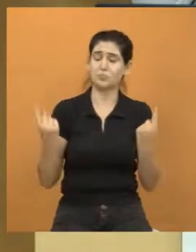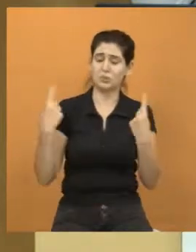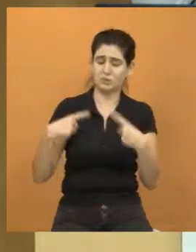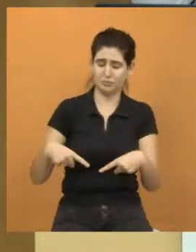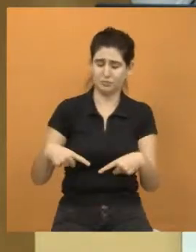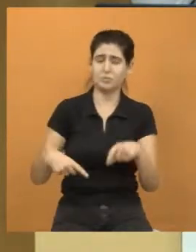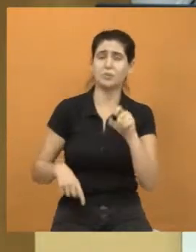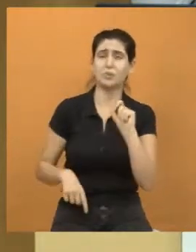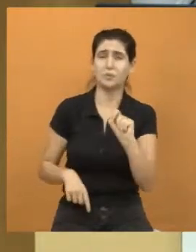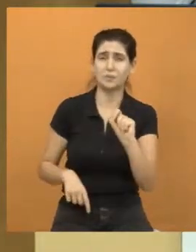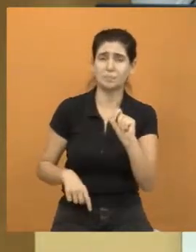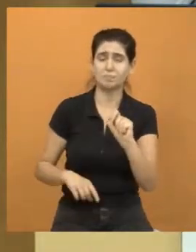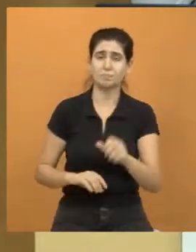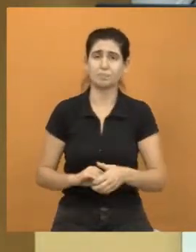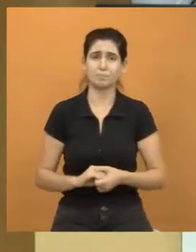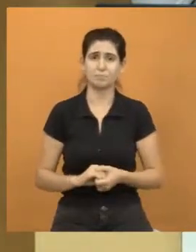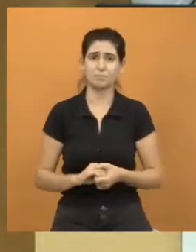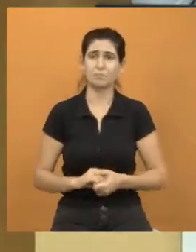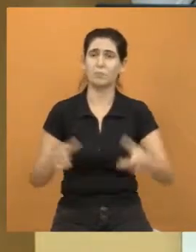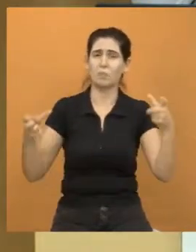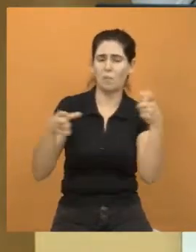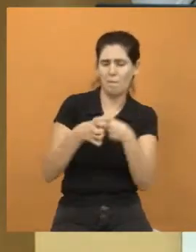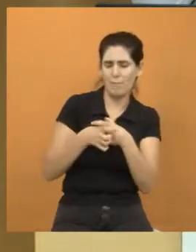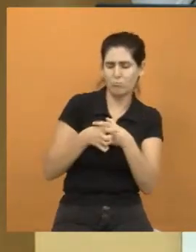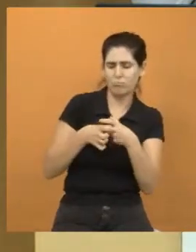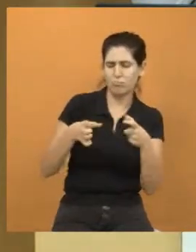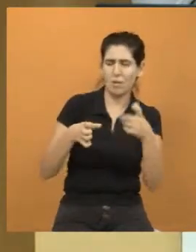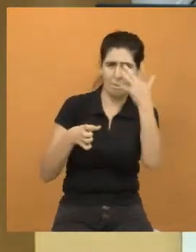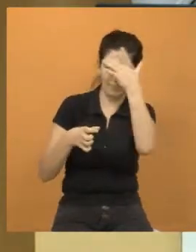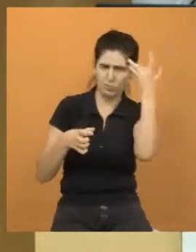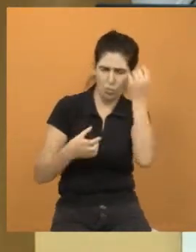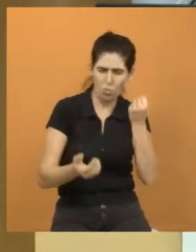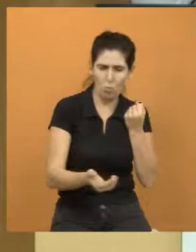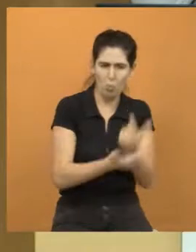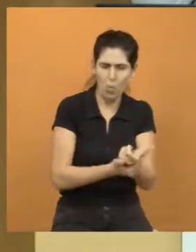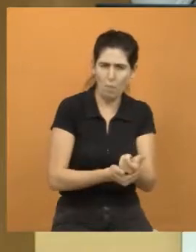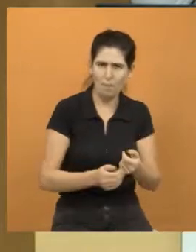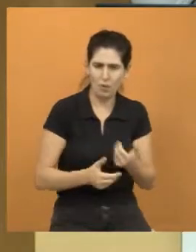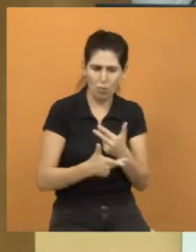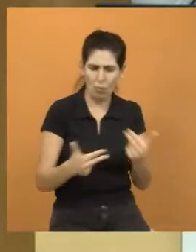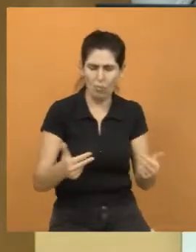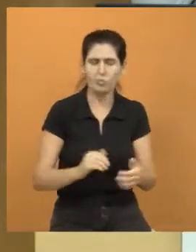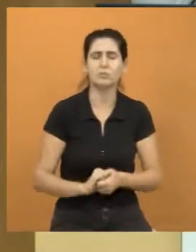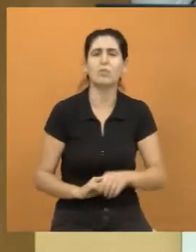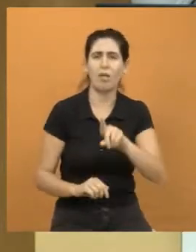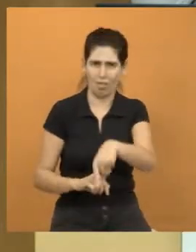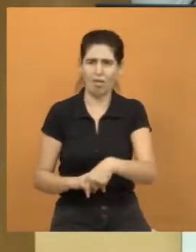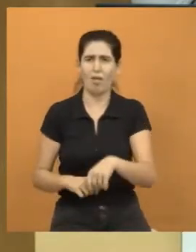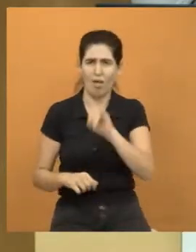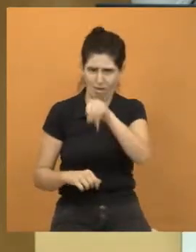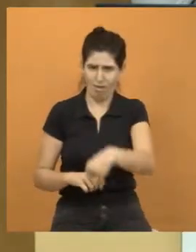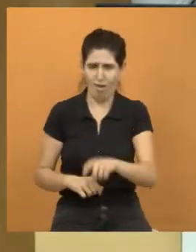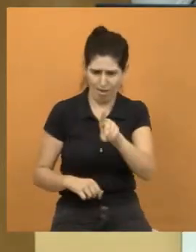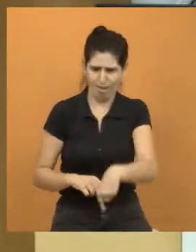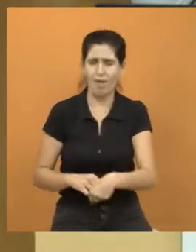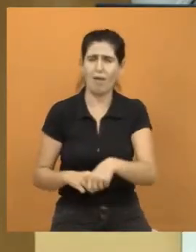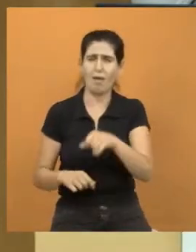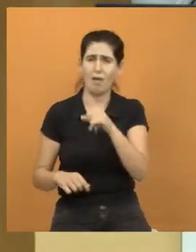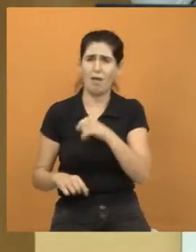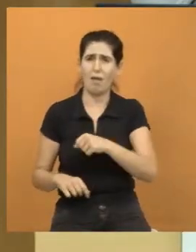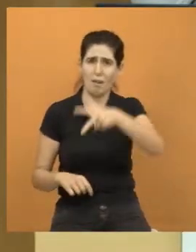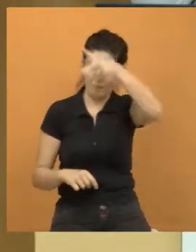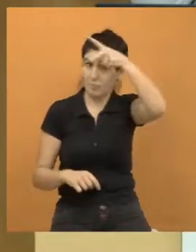que o maior consumidor do município é a prefeitura municipal. O